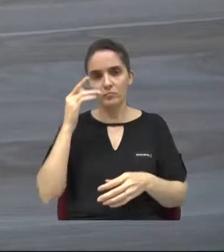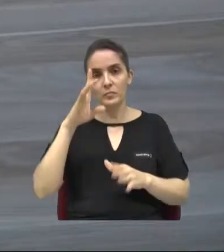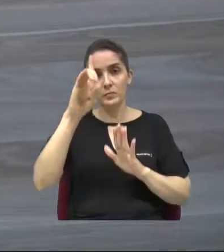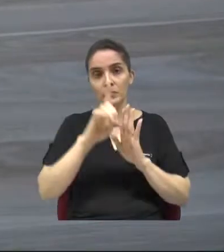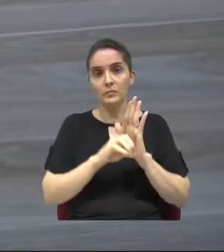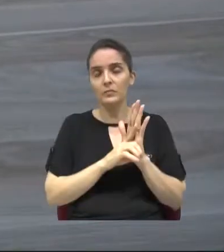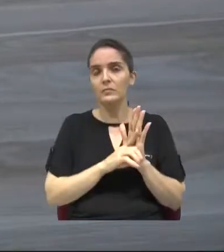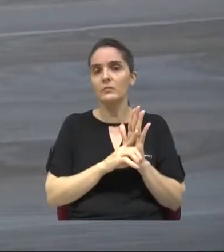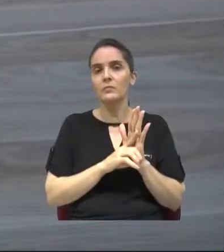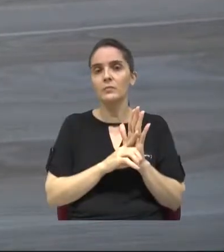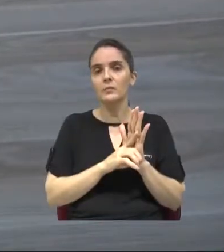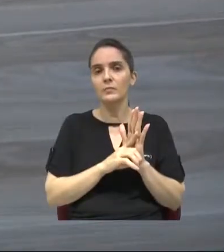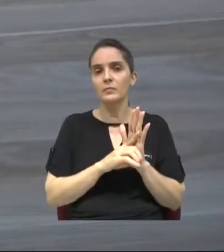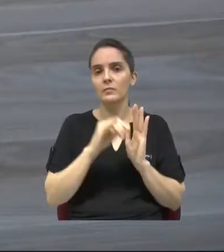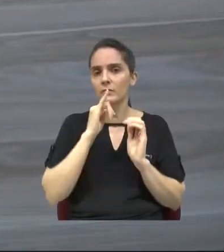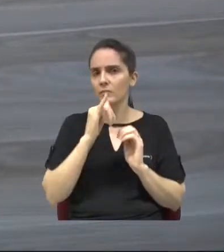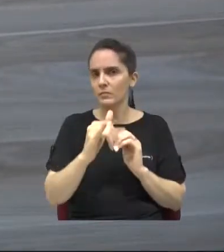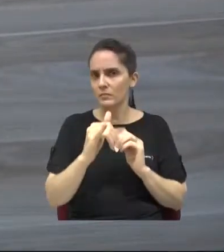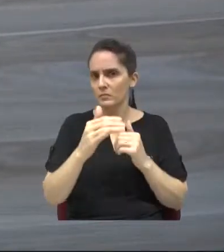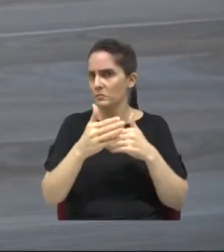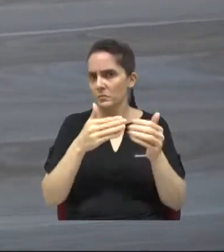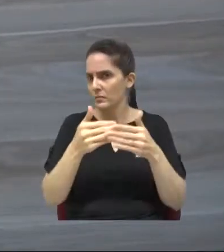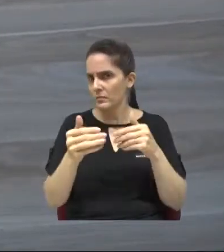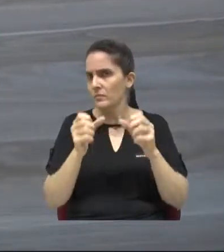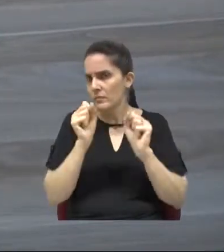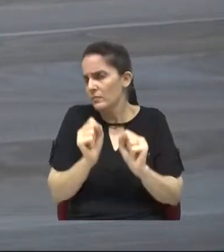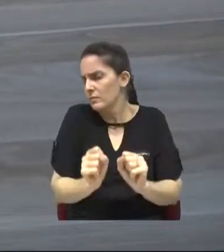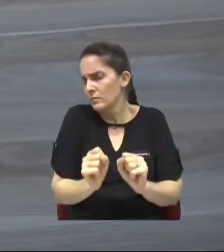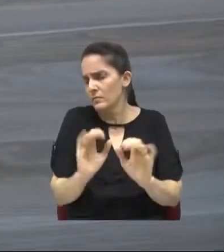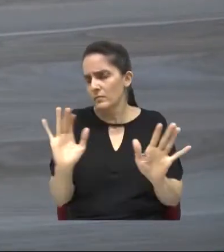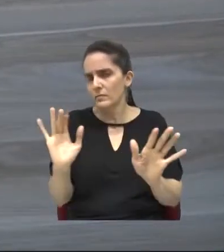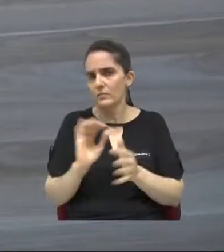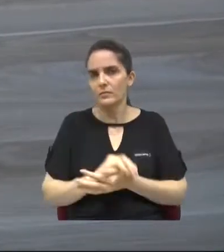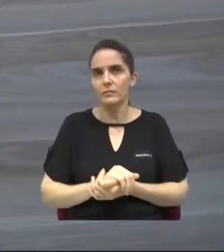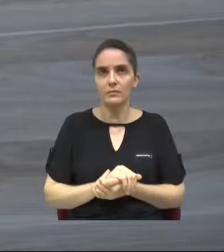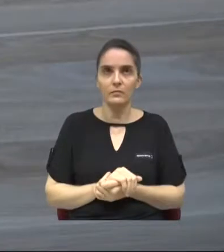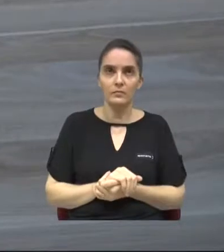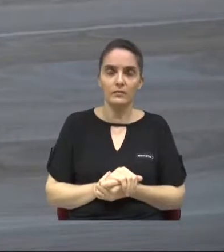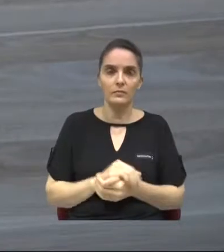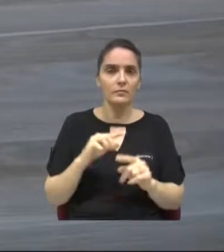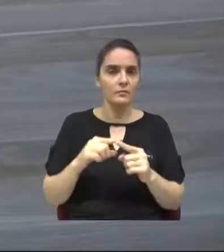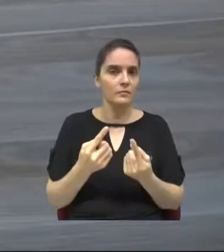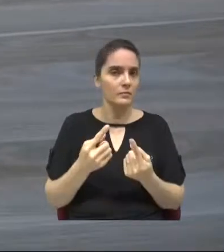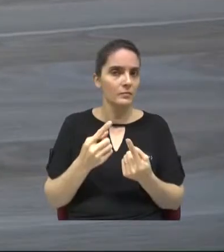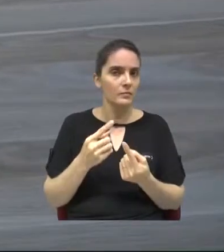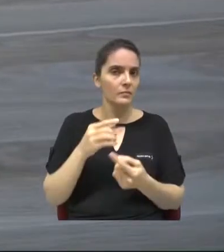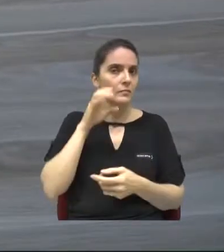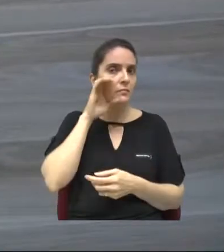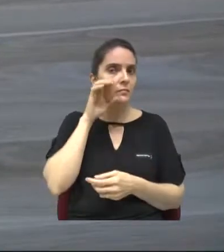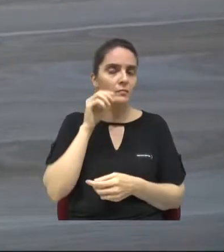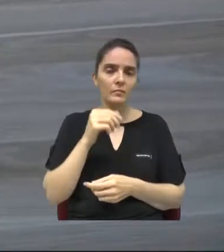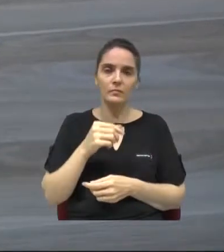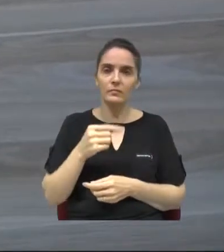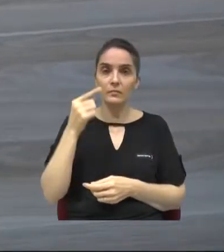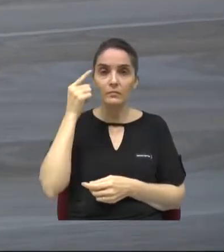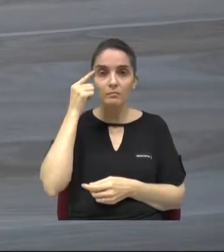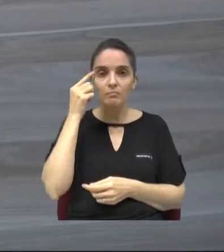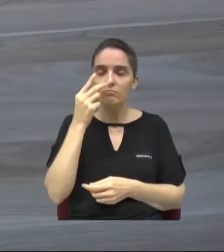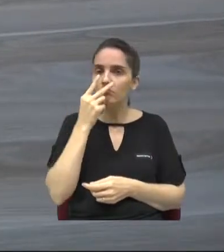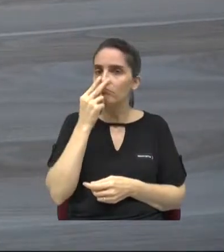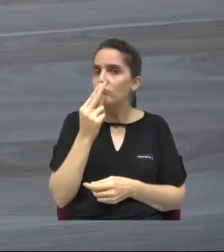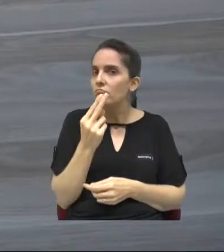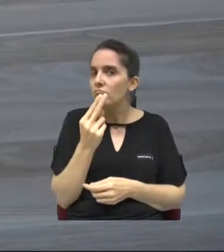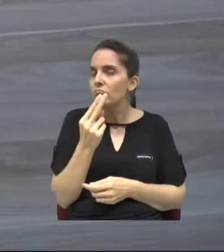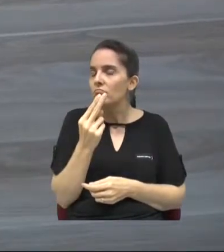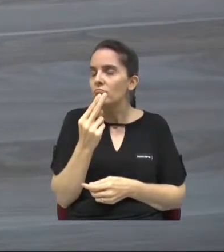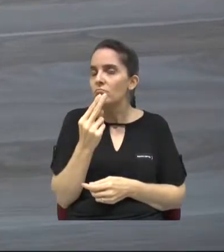direito de denunciar. Qualquer cidadão pode fazer isso. Mas eu acho que... Cheguei a pensar